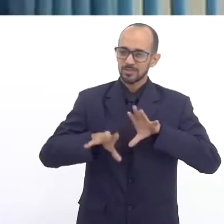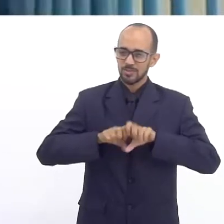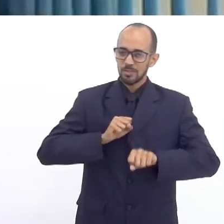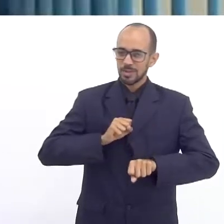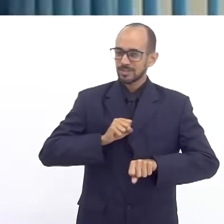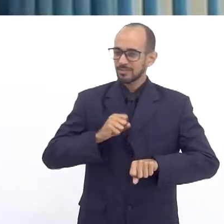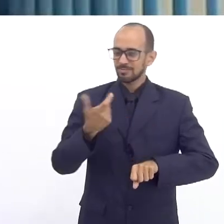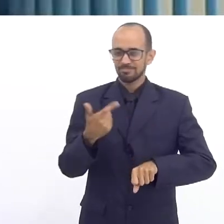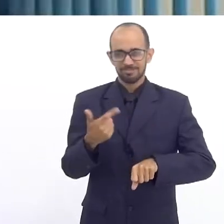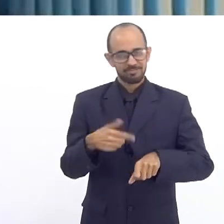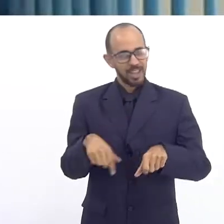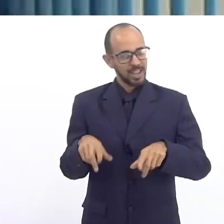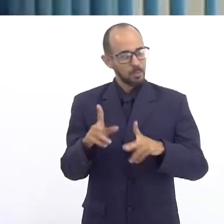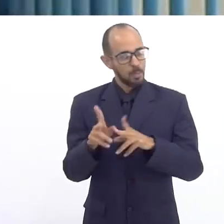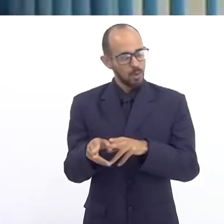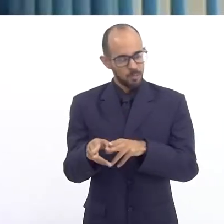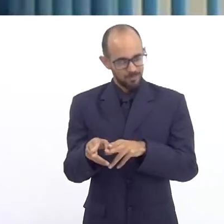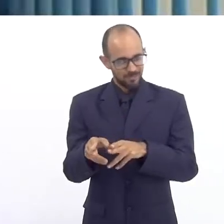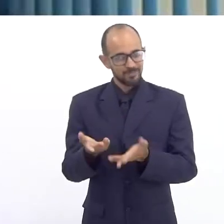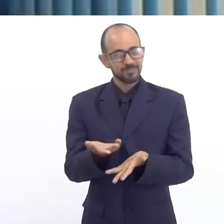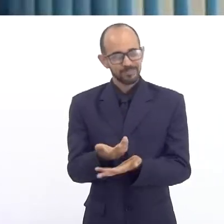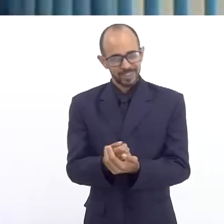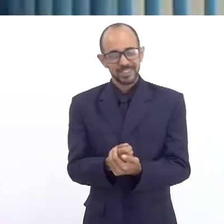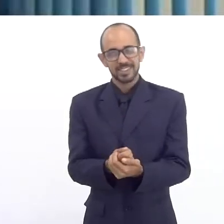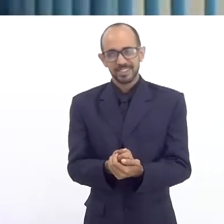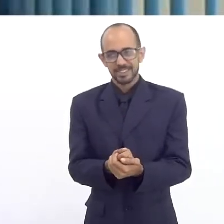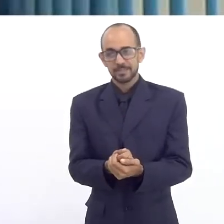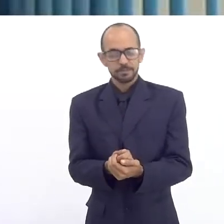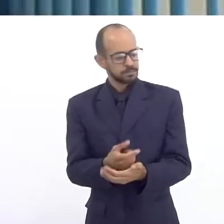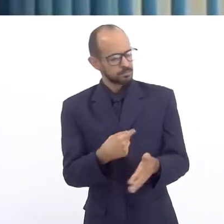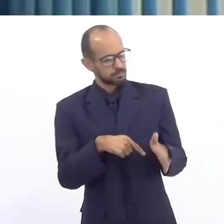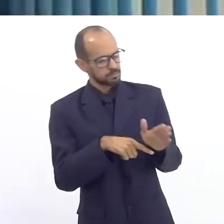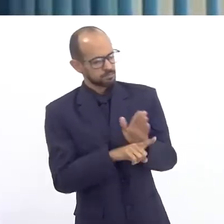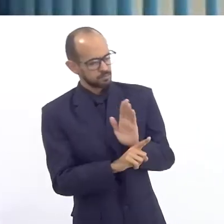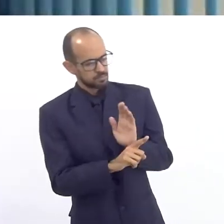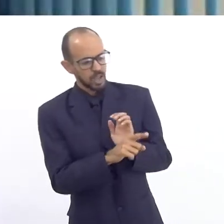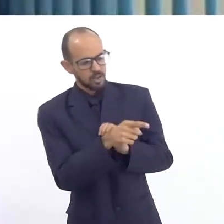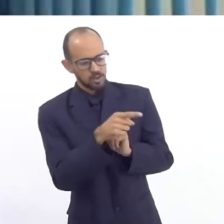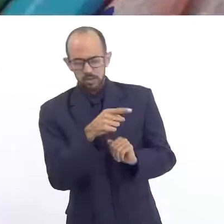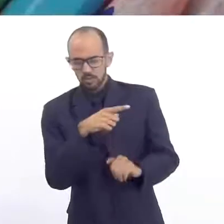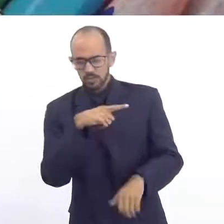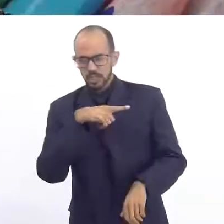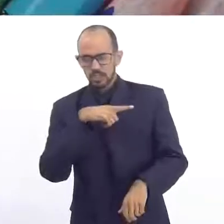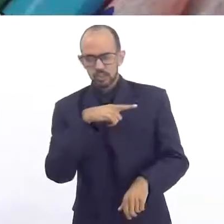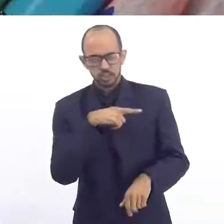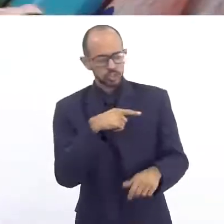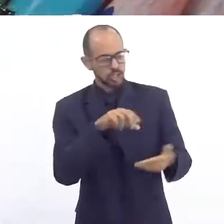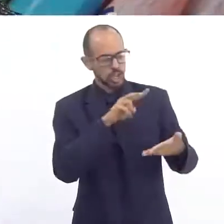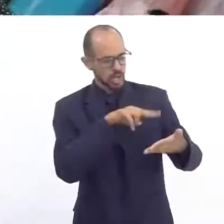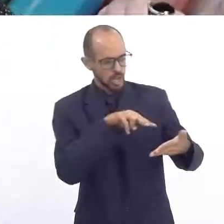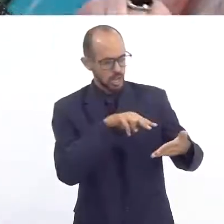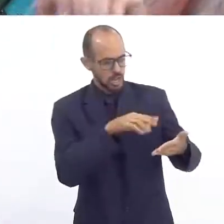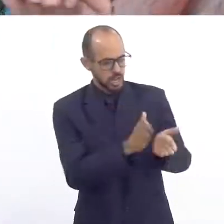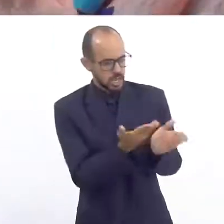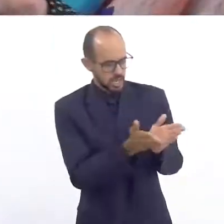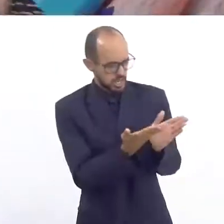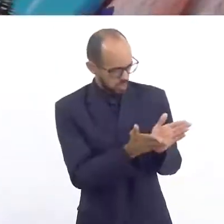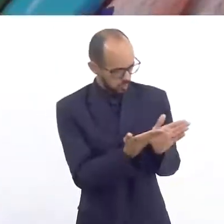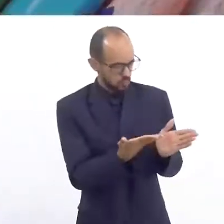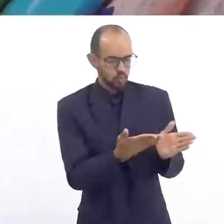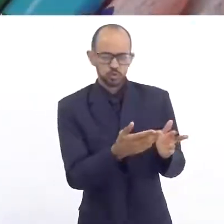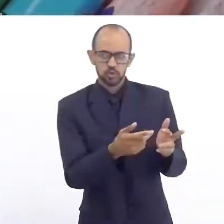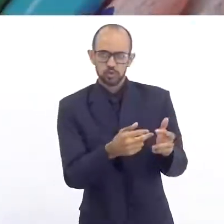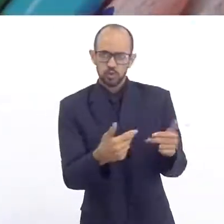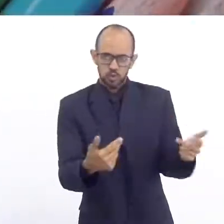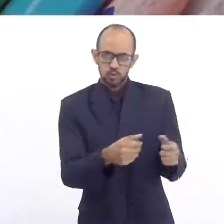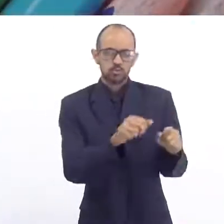formação inigualável. Uhum. Você tinha, quando você era nova, assim, livros ao seu